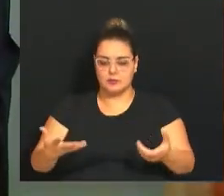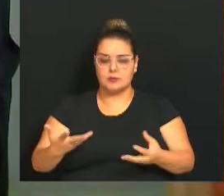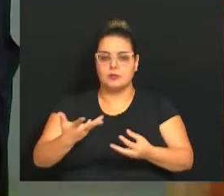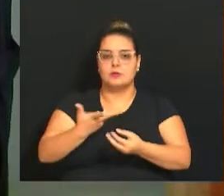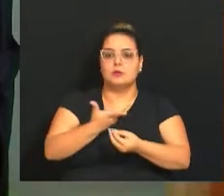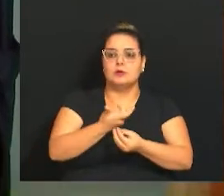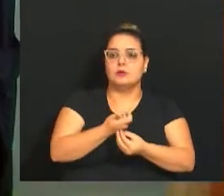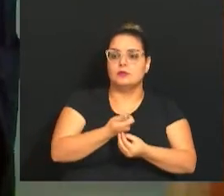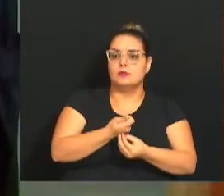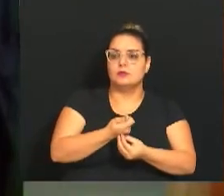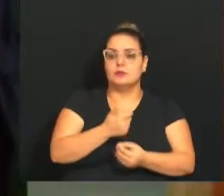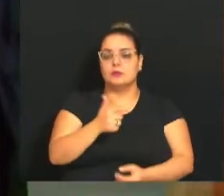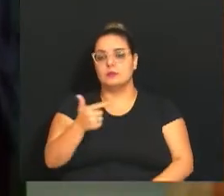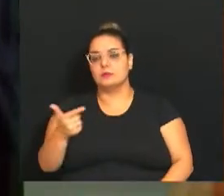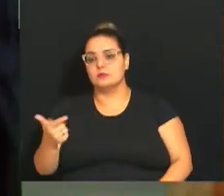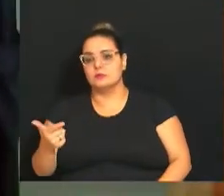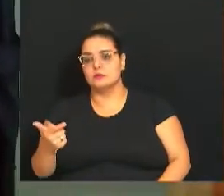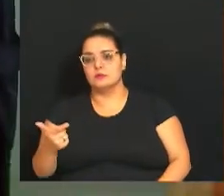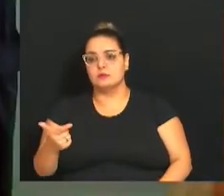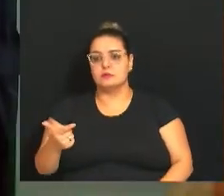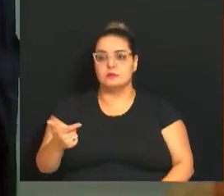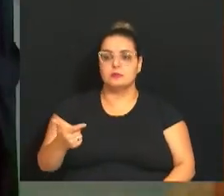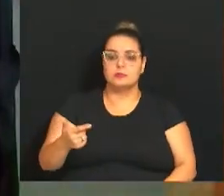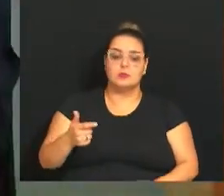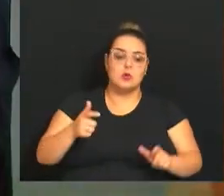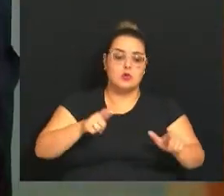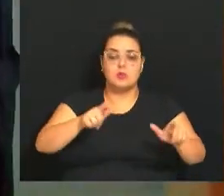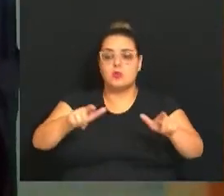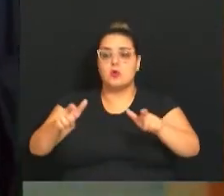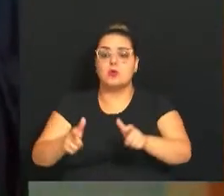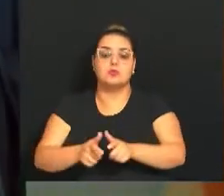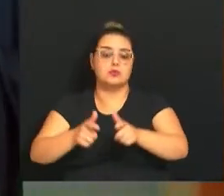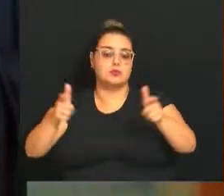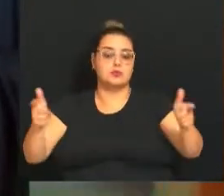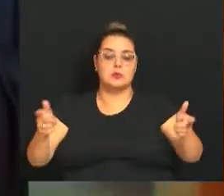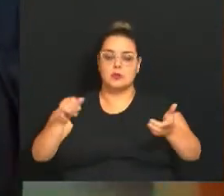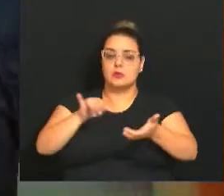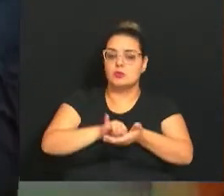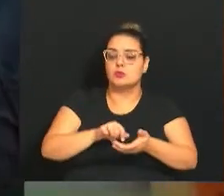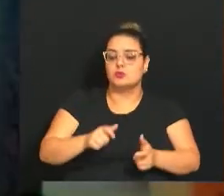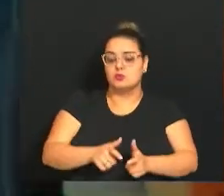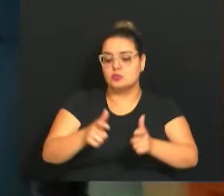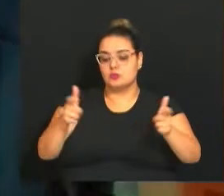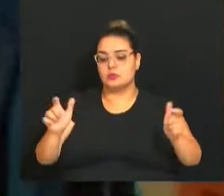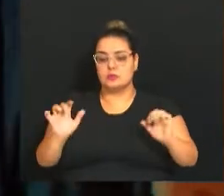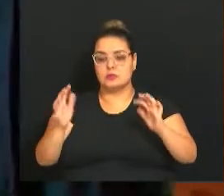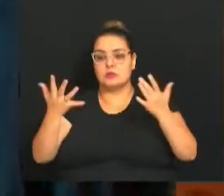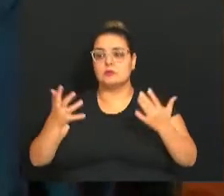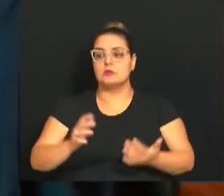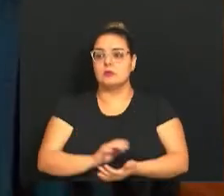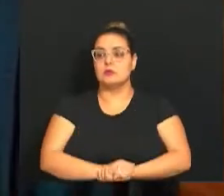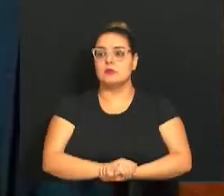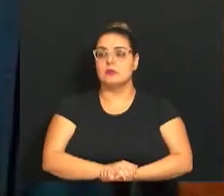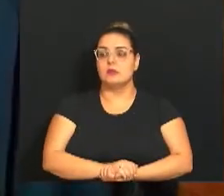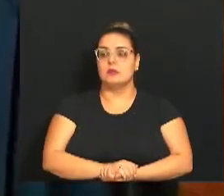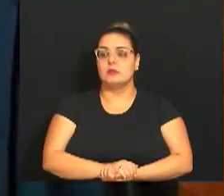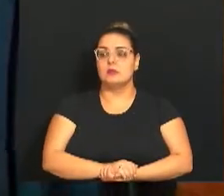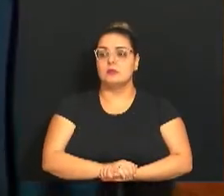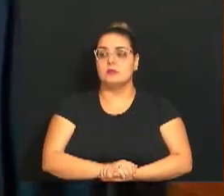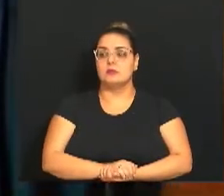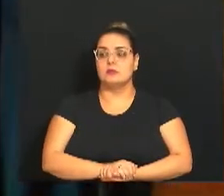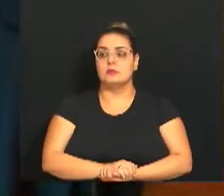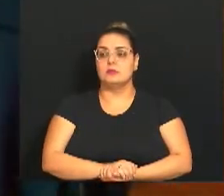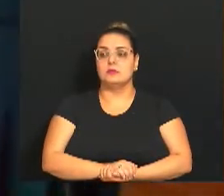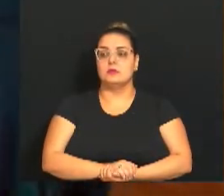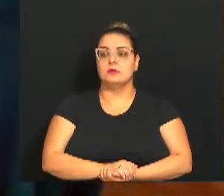não têm, né, muito espaço nos grandes centros, nos grandes eventos, né? A gente está